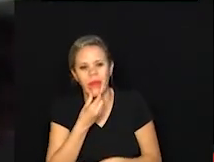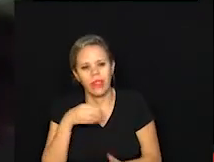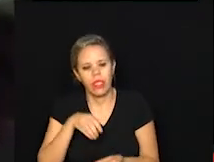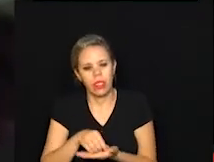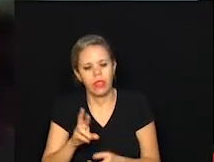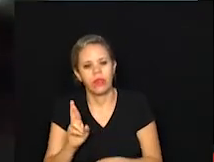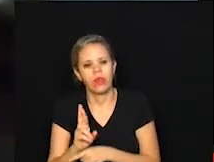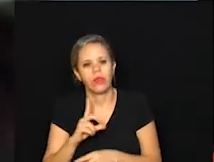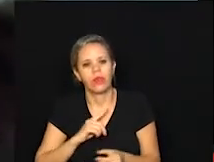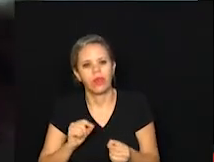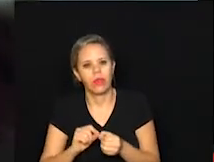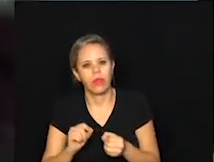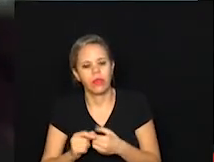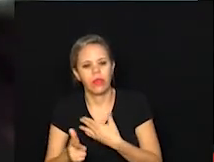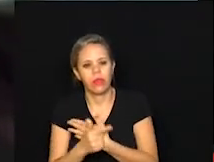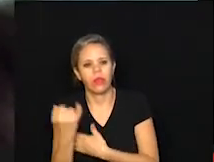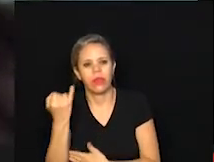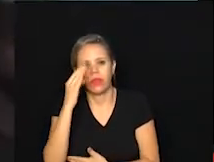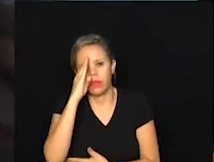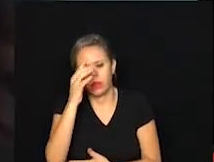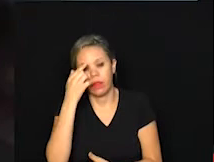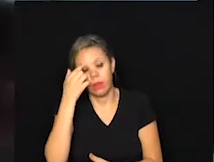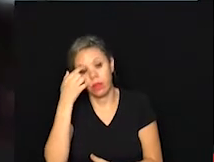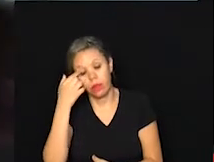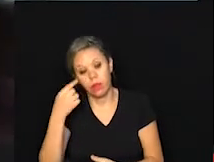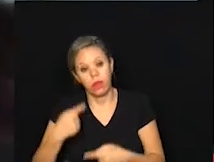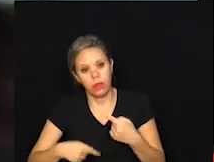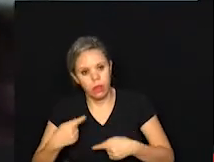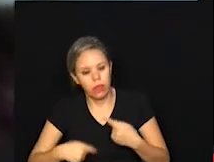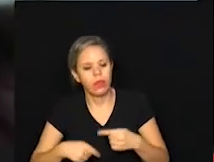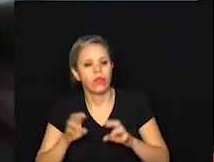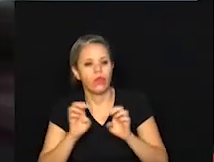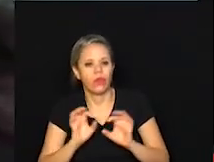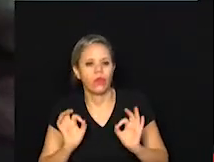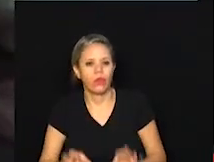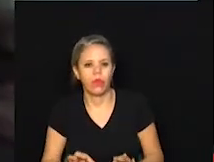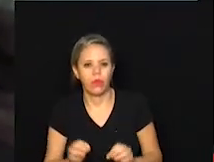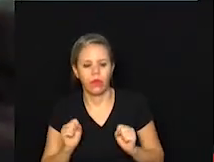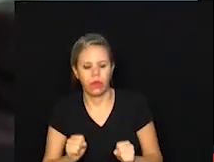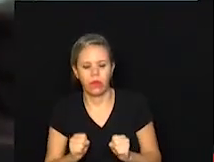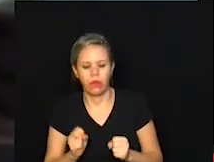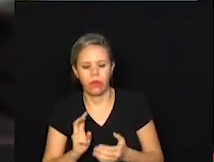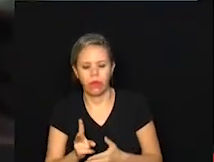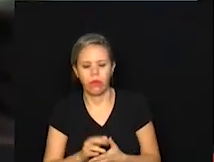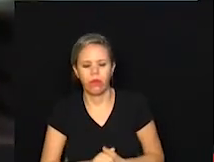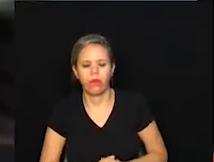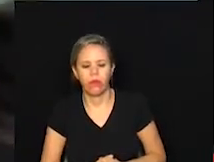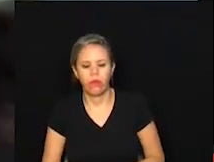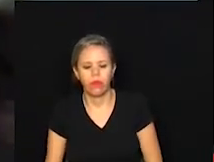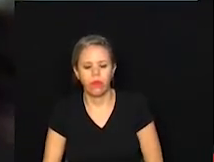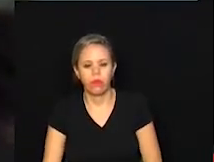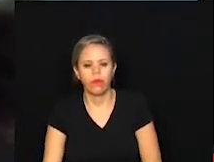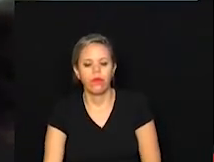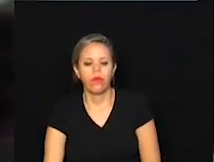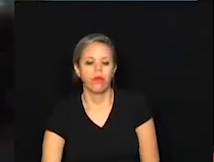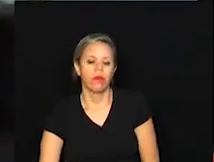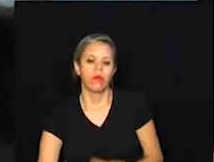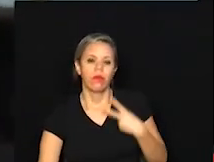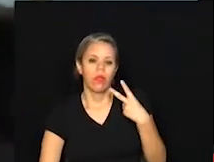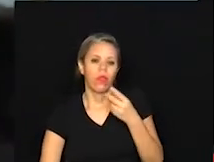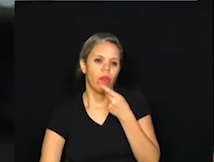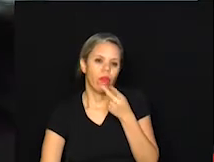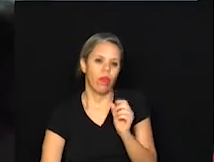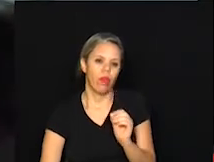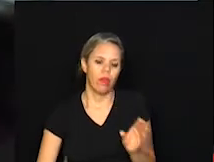Referência tem realizado um papel fundamental para que essa política já estruturada possa se manter. E aí, vereadora, se me permite também